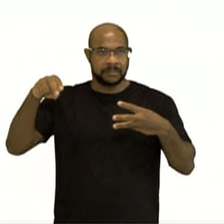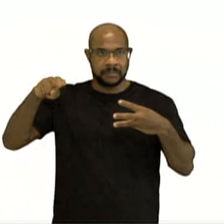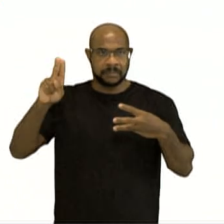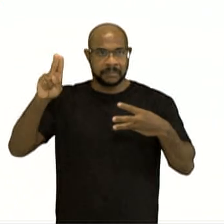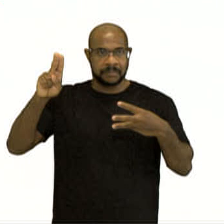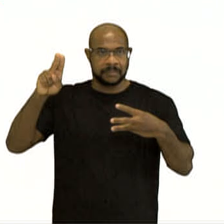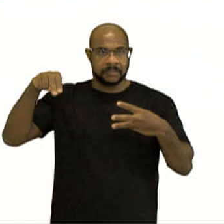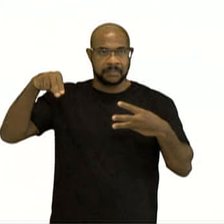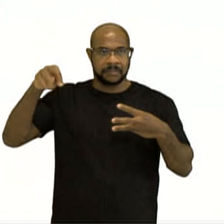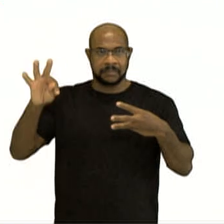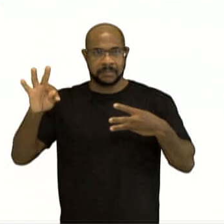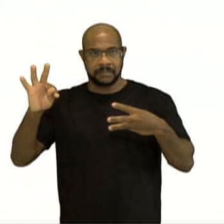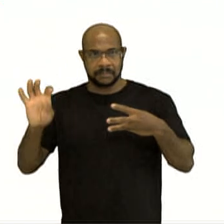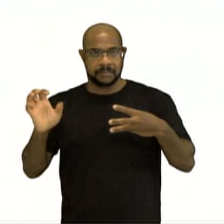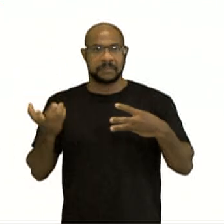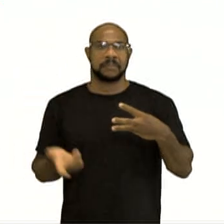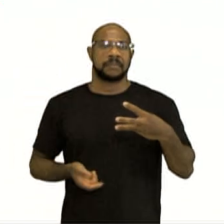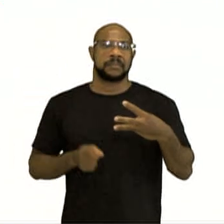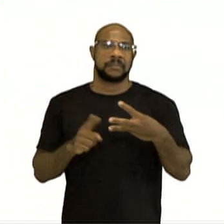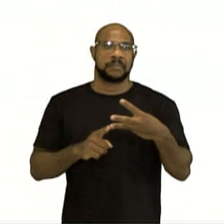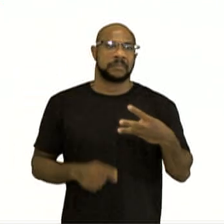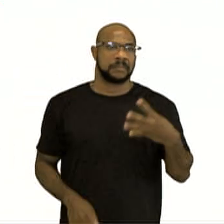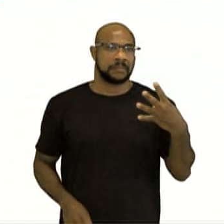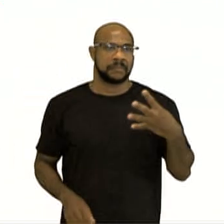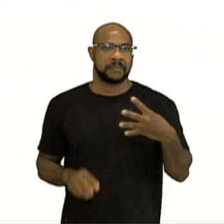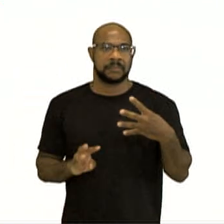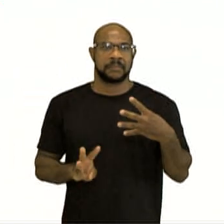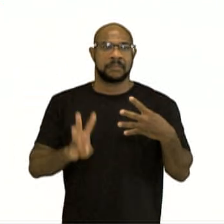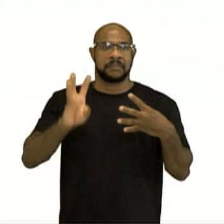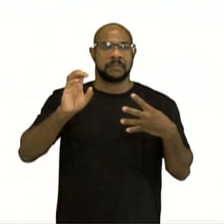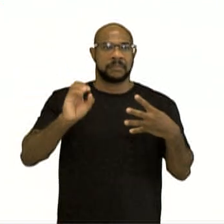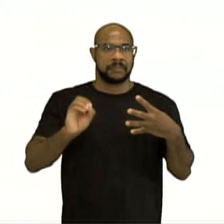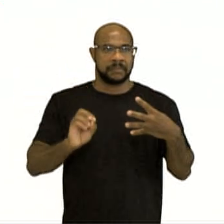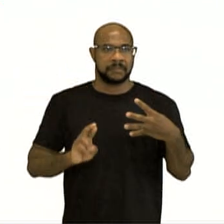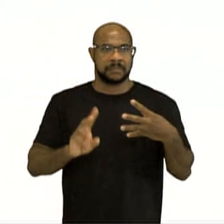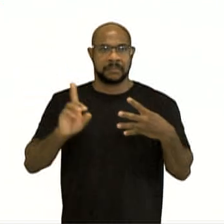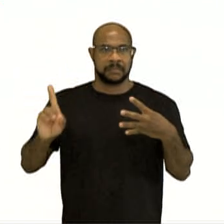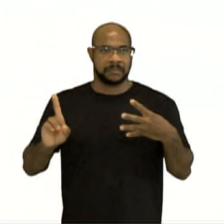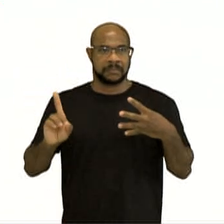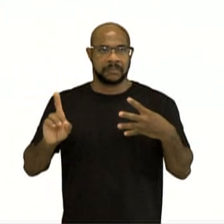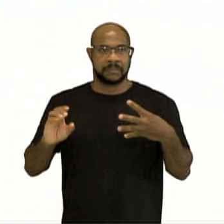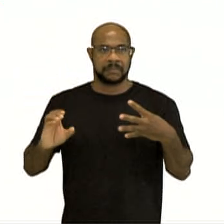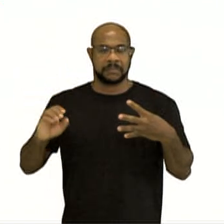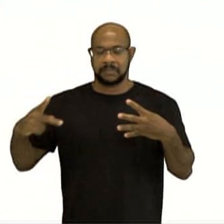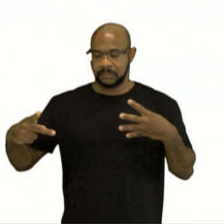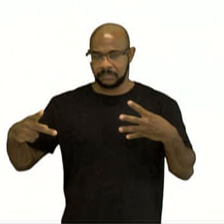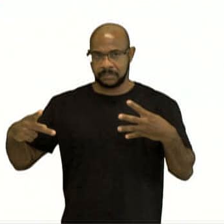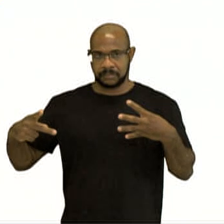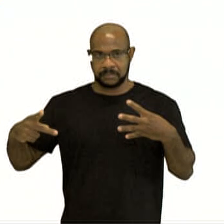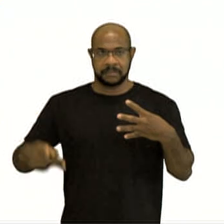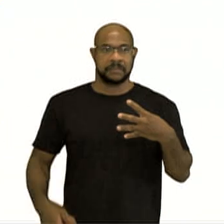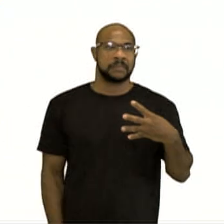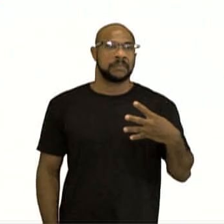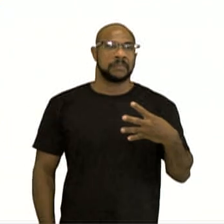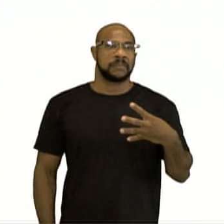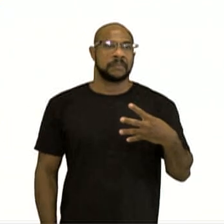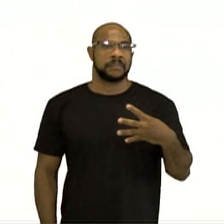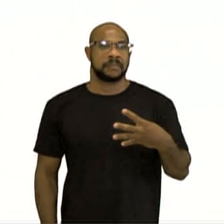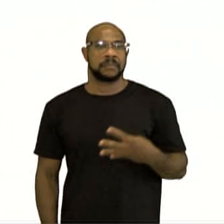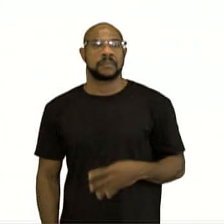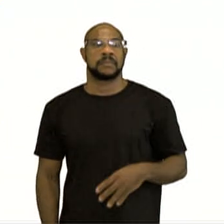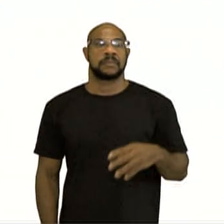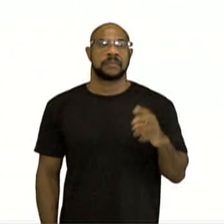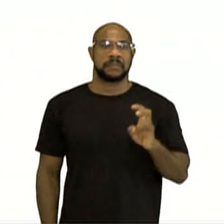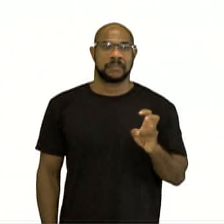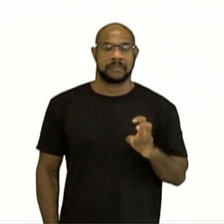sky. World Cup, a major football event that takes place every 4 years. E soccer,